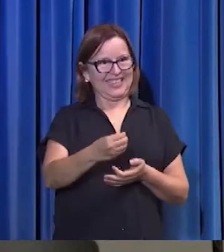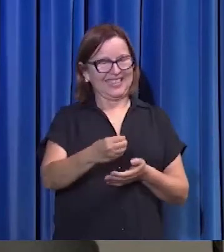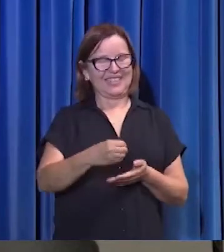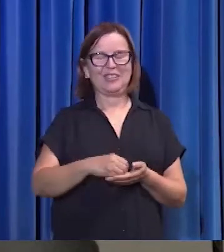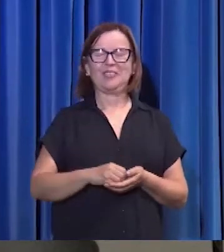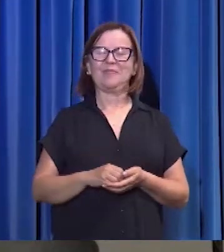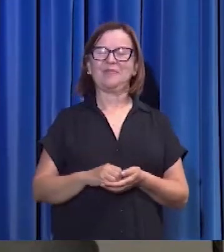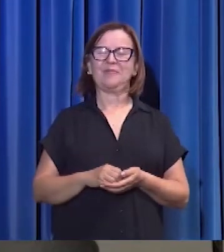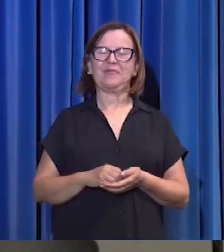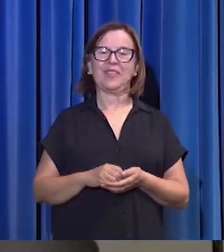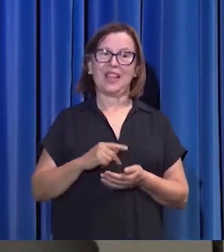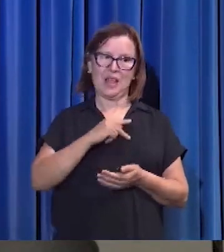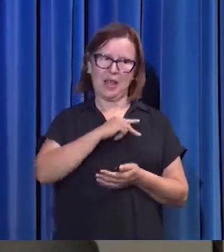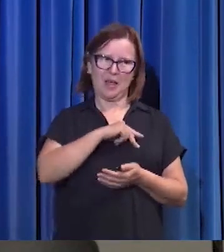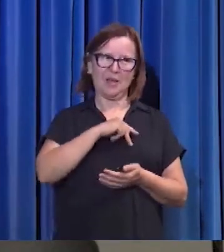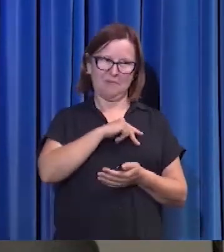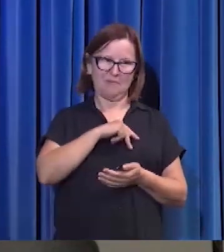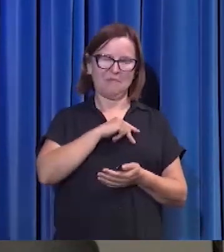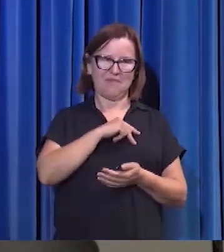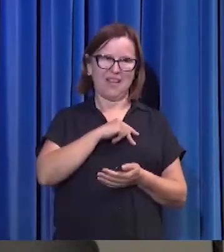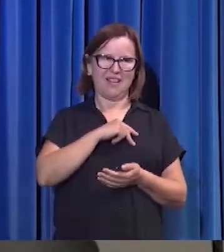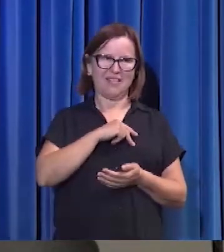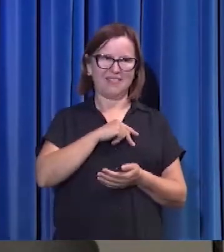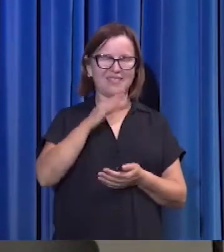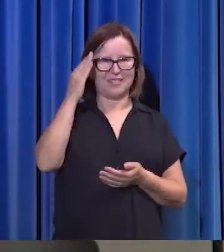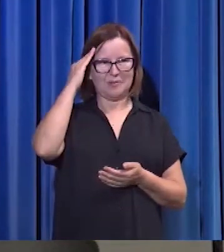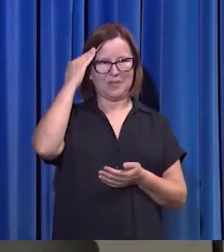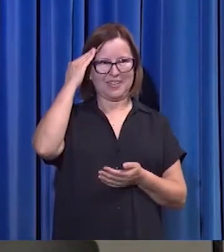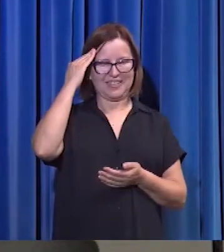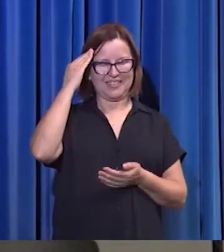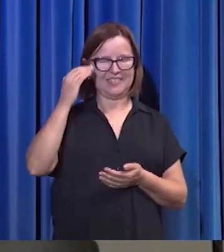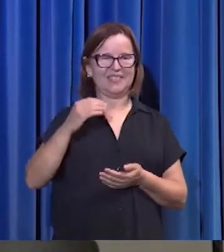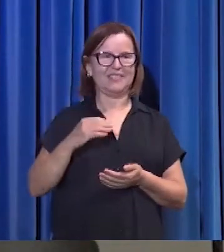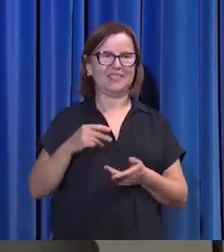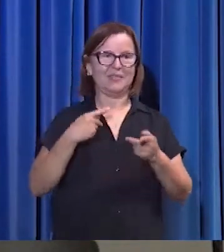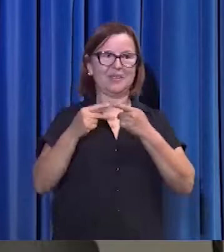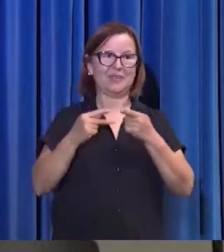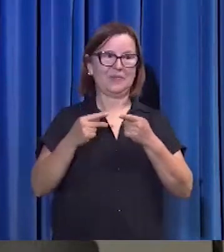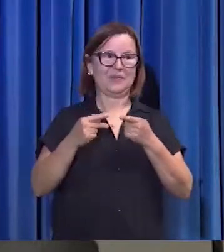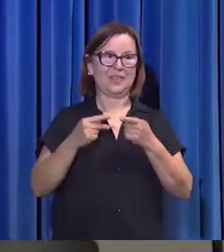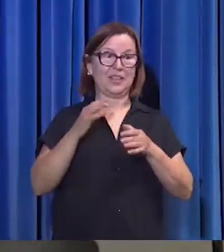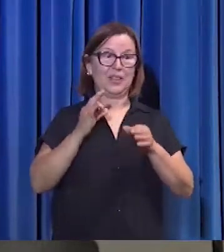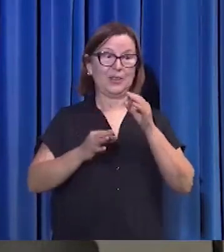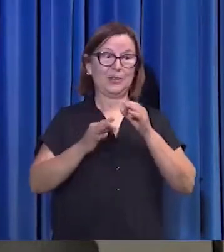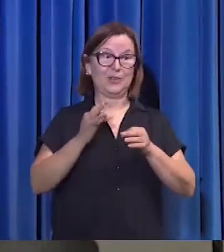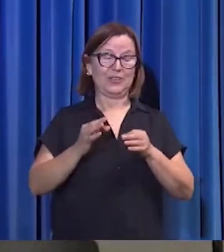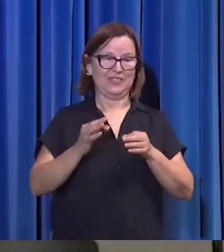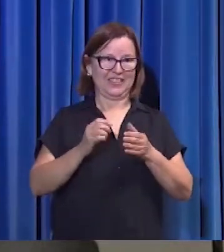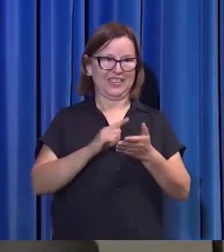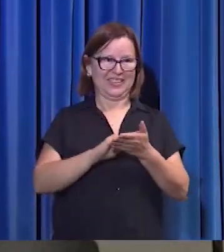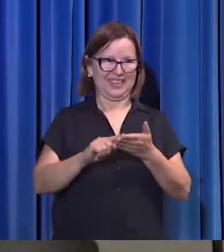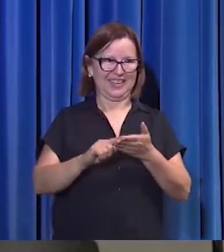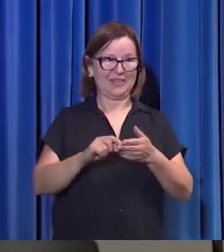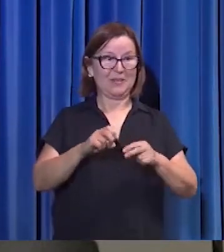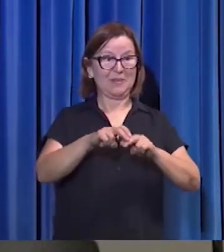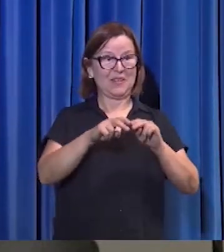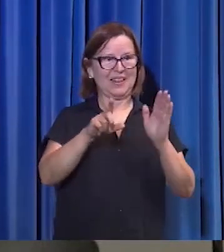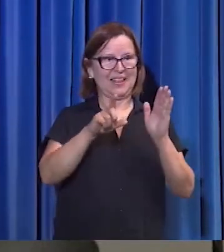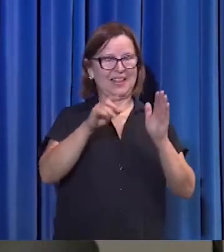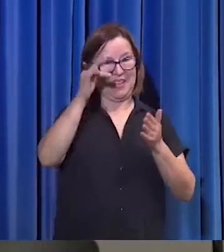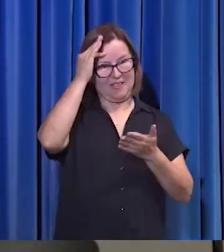Paulo entendeu isto. Justificados, pois, pela fé temos paz com Deus.